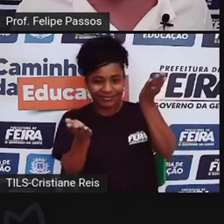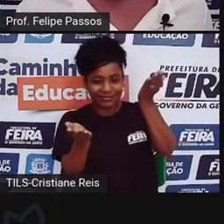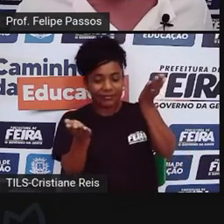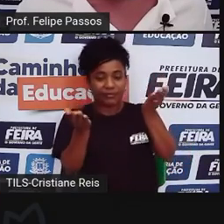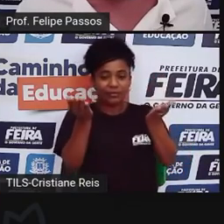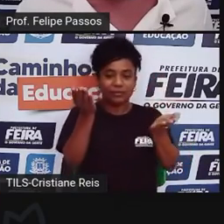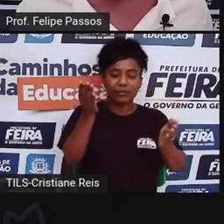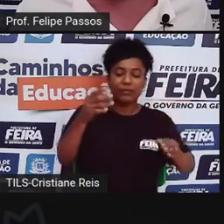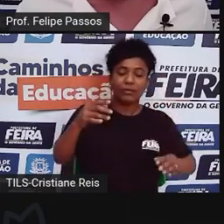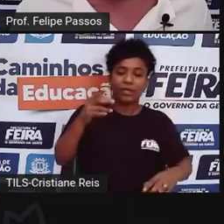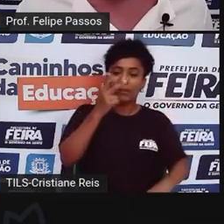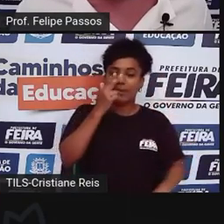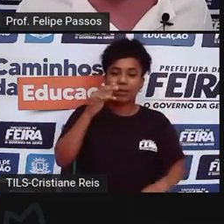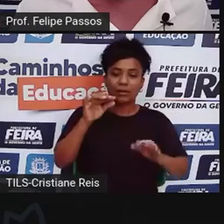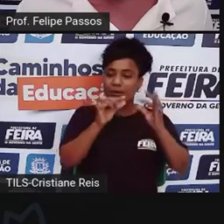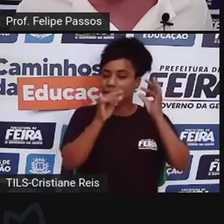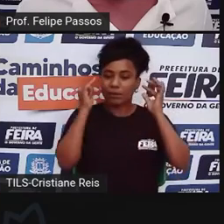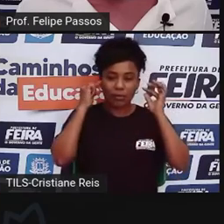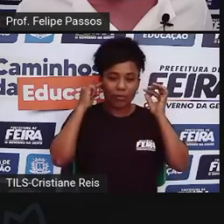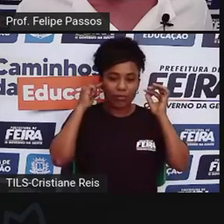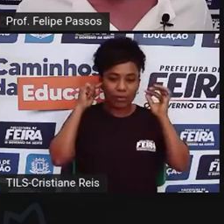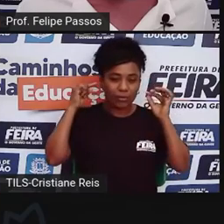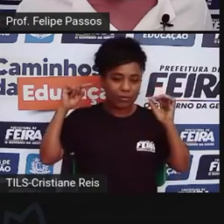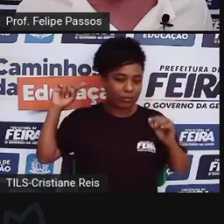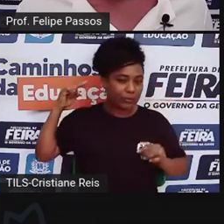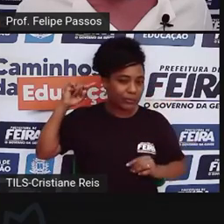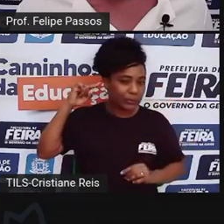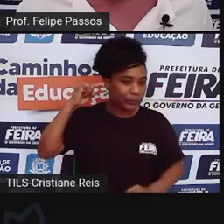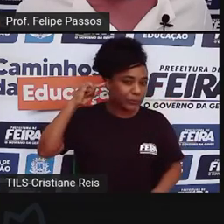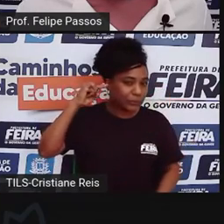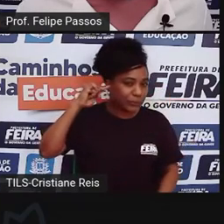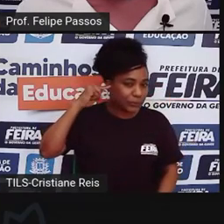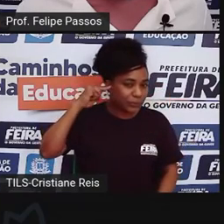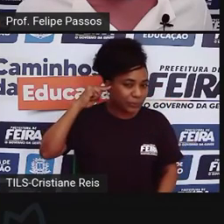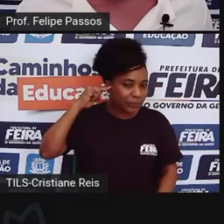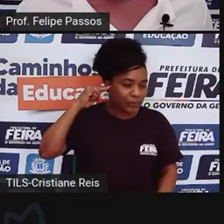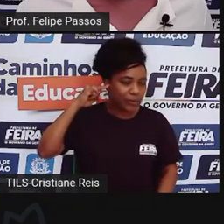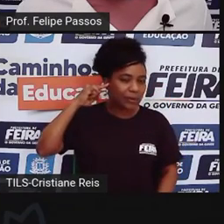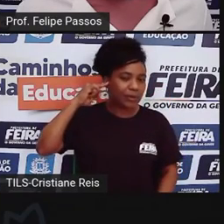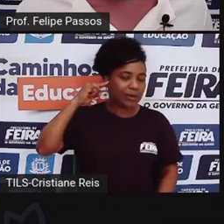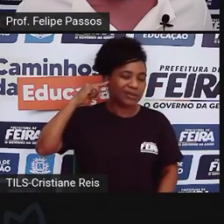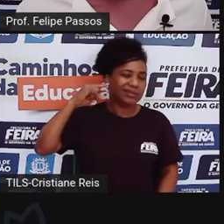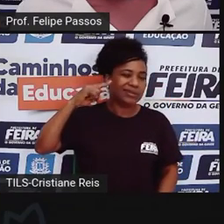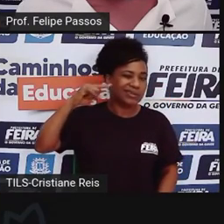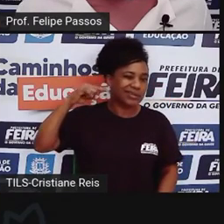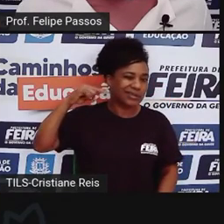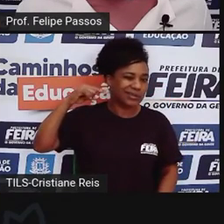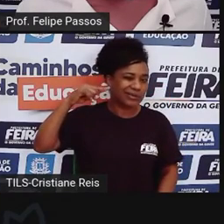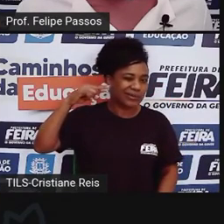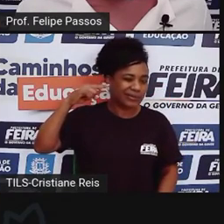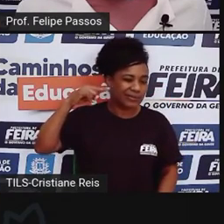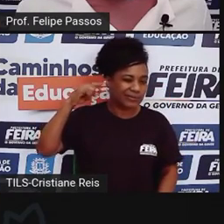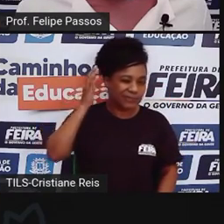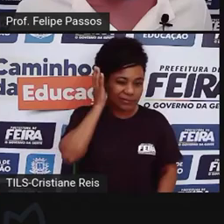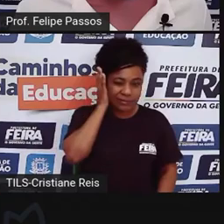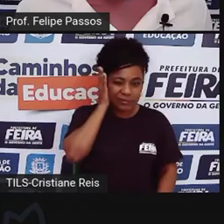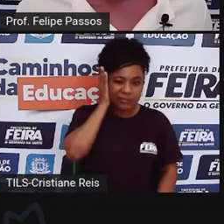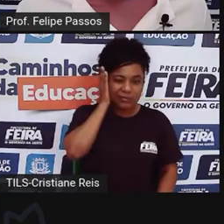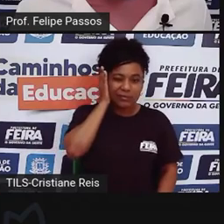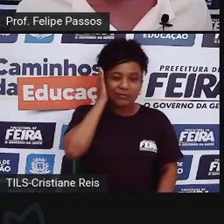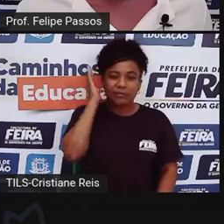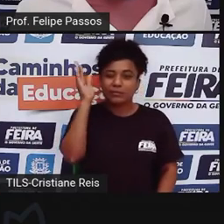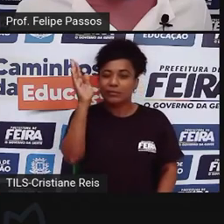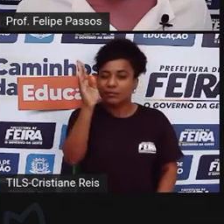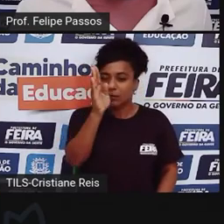o nosso labirinto auditivo não está fazendo bem essa leitura também do equilíbrio, então você fica com a labirintite. E é